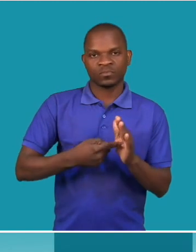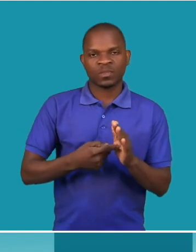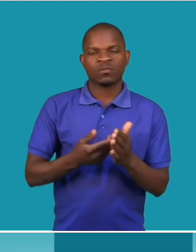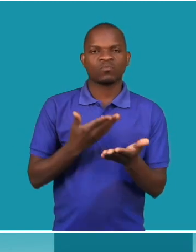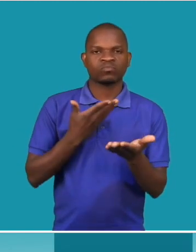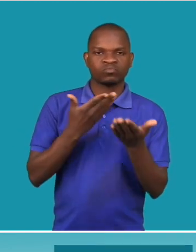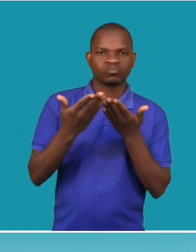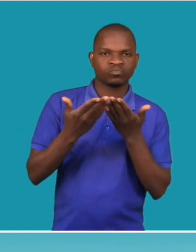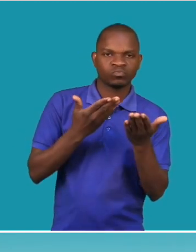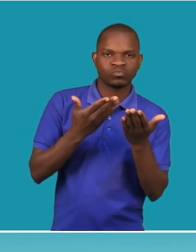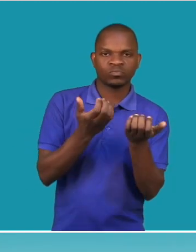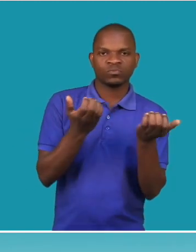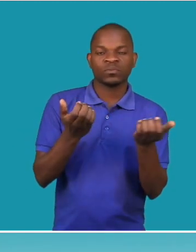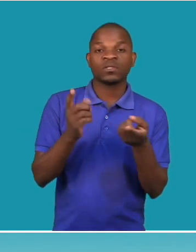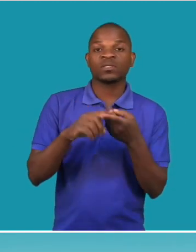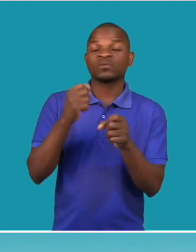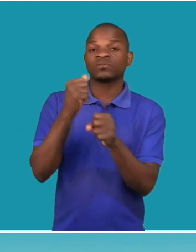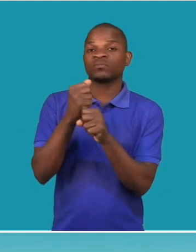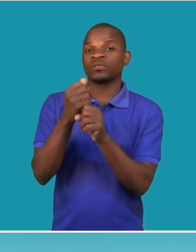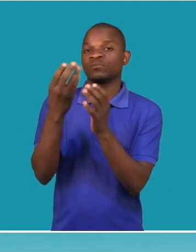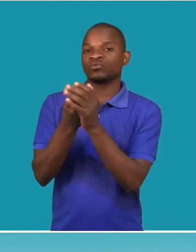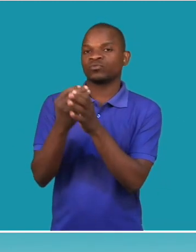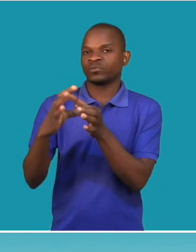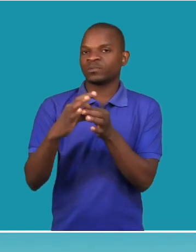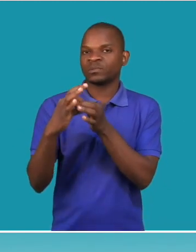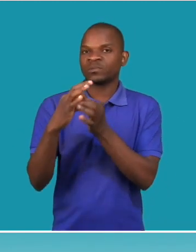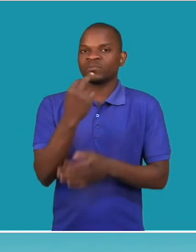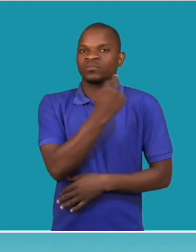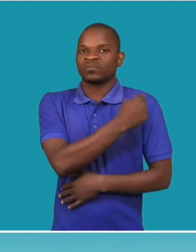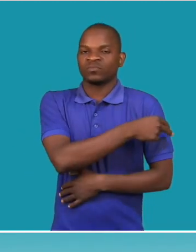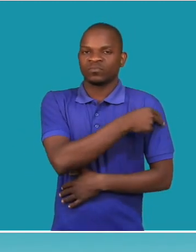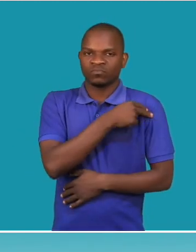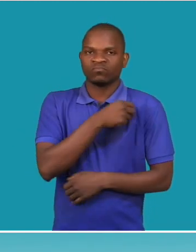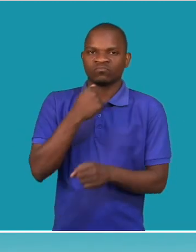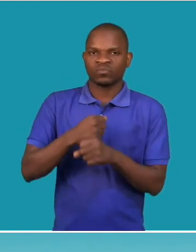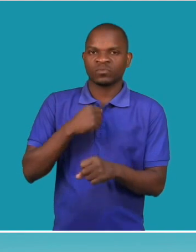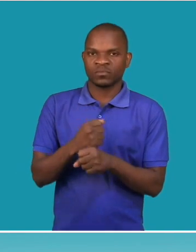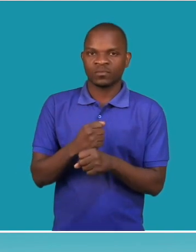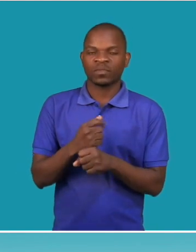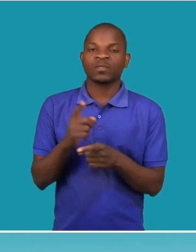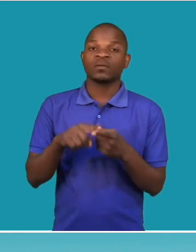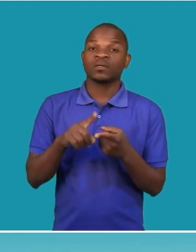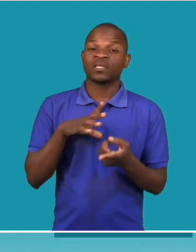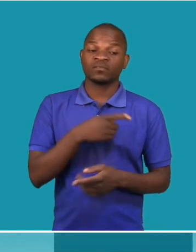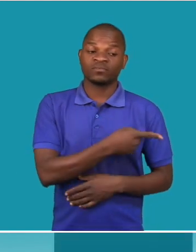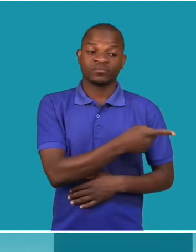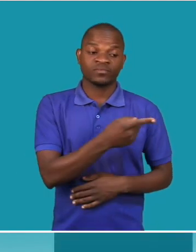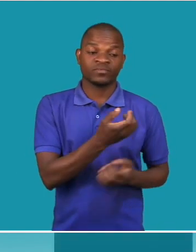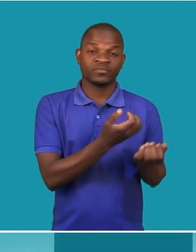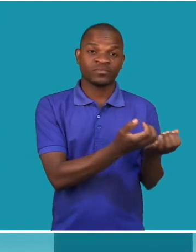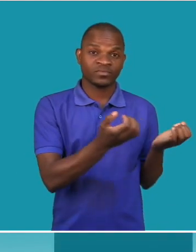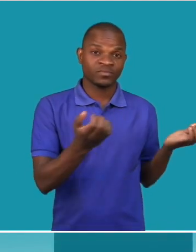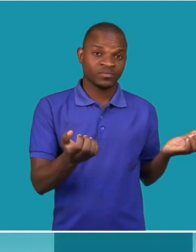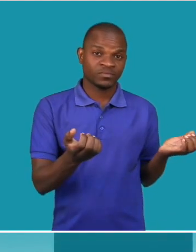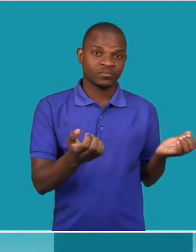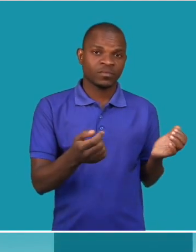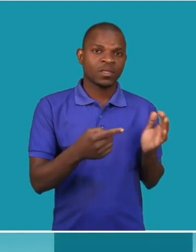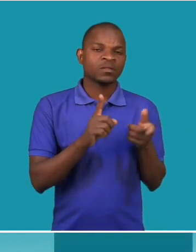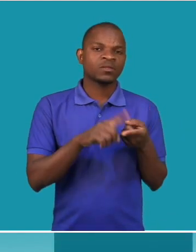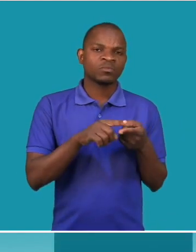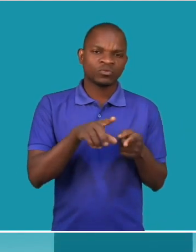fazemos muito trabalho em colaboração com o hospital, que é lá onde tem um terapeuta da falha. Então, temos as crianças que estão aqui, nós até